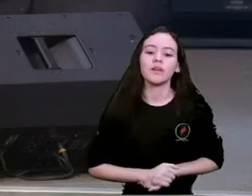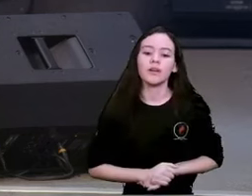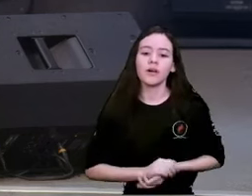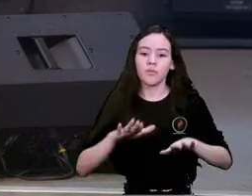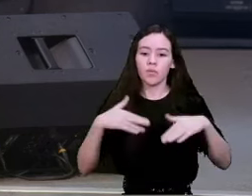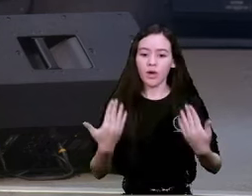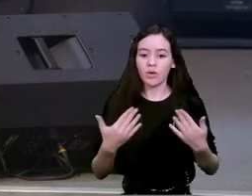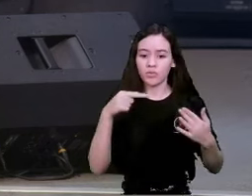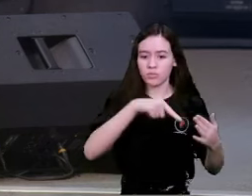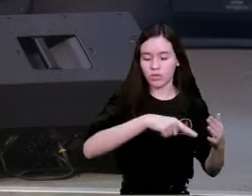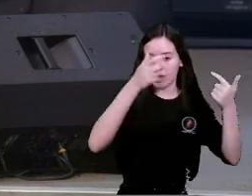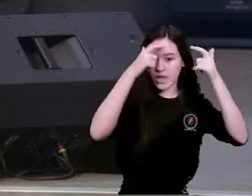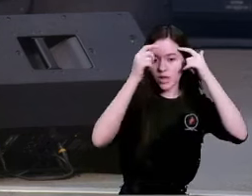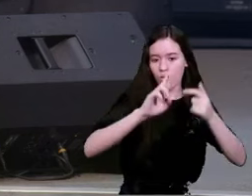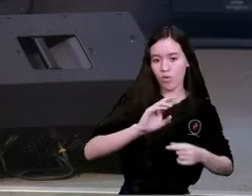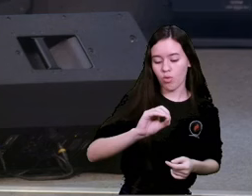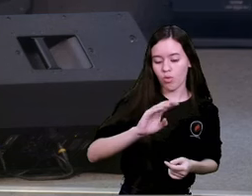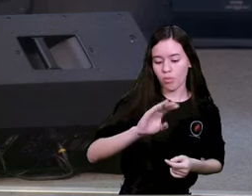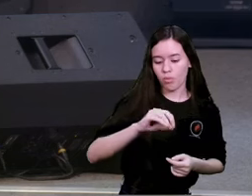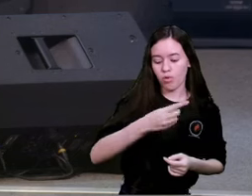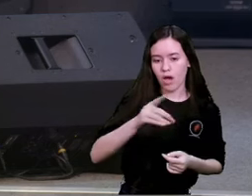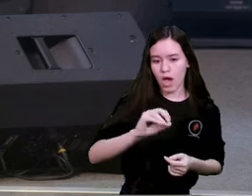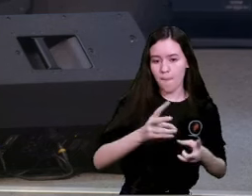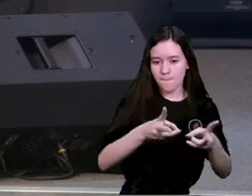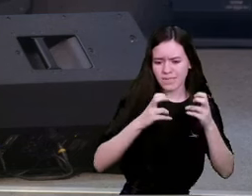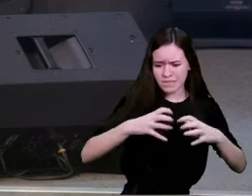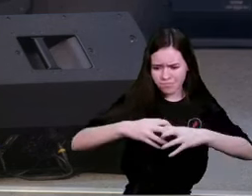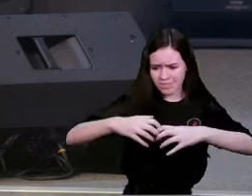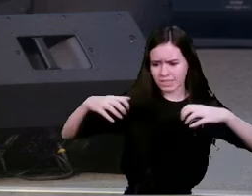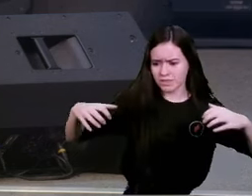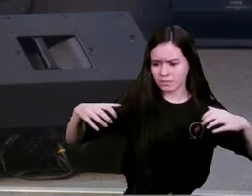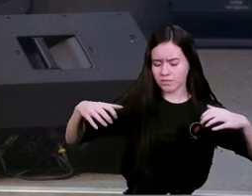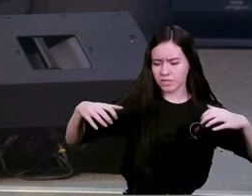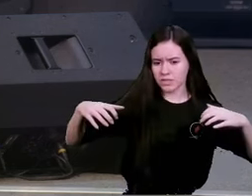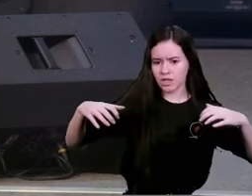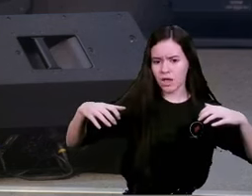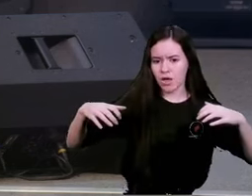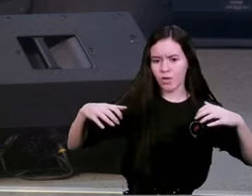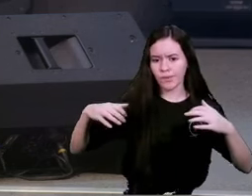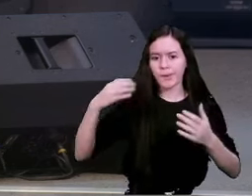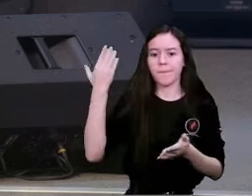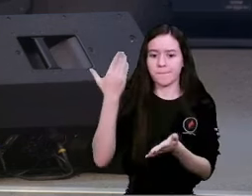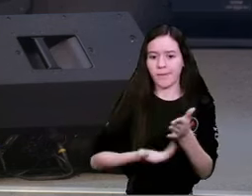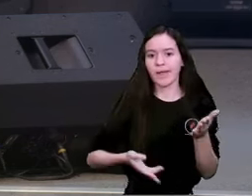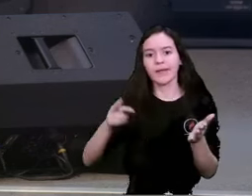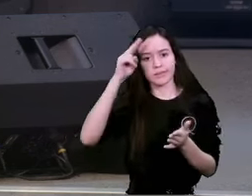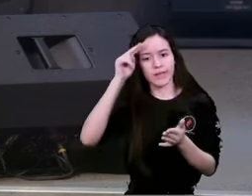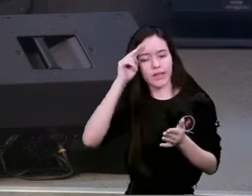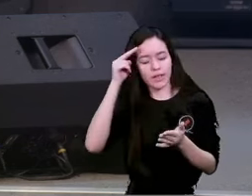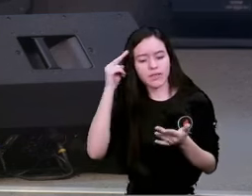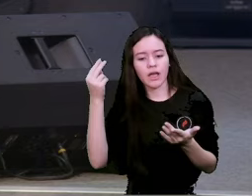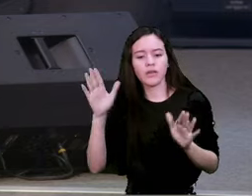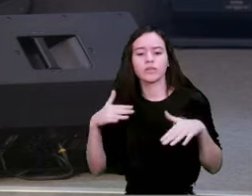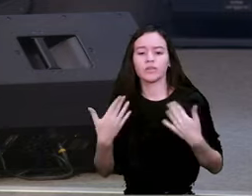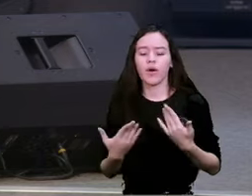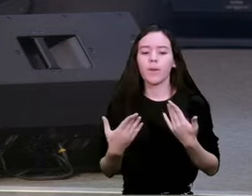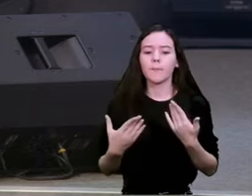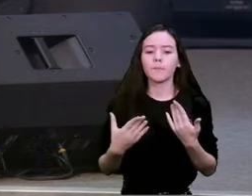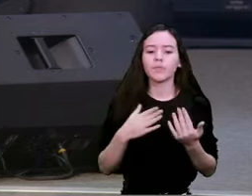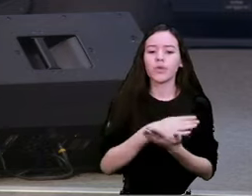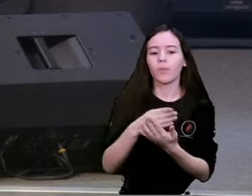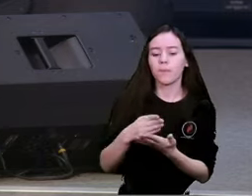Roboão percebe essa divisão e essa perda que ele tem dentro do seu exército, do seu domínio, ele rapidamente vai